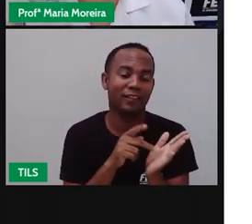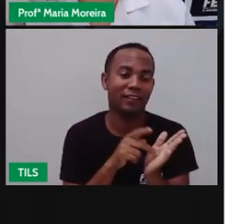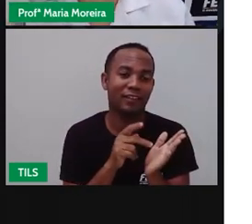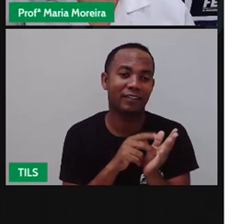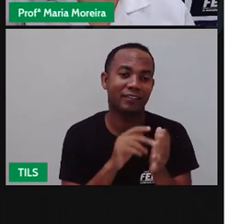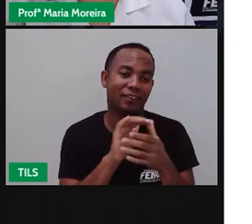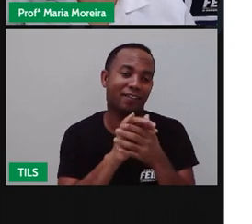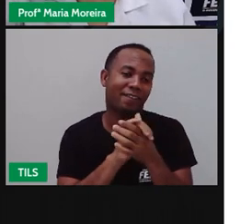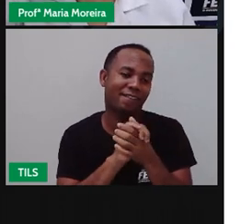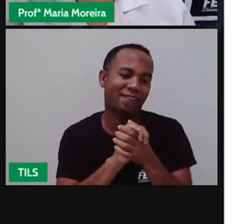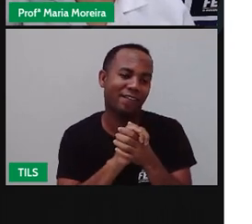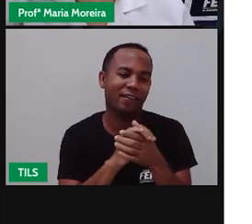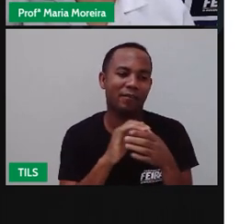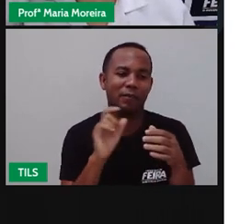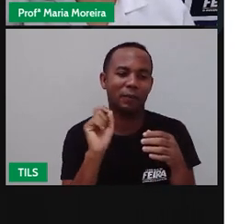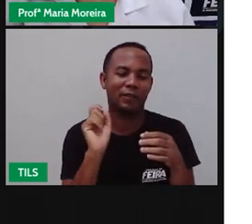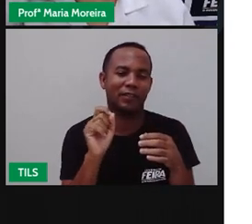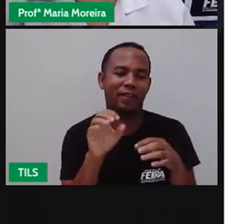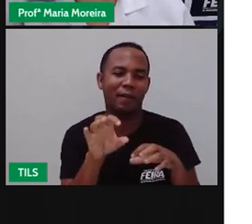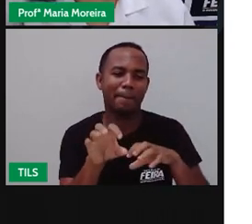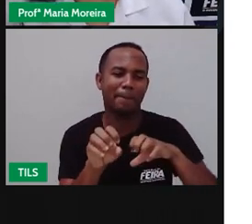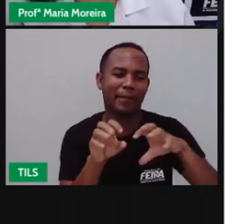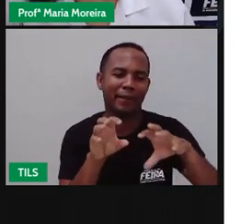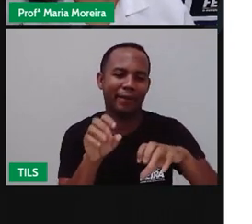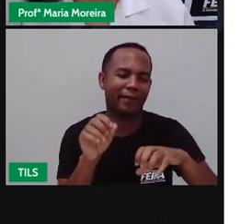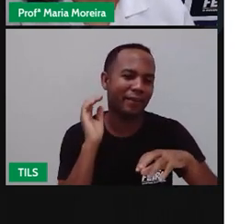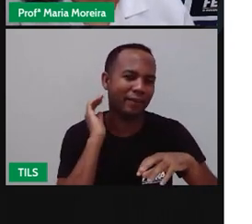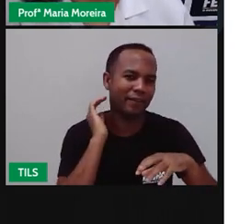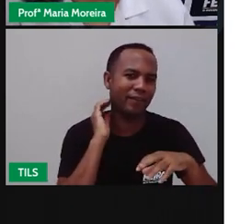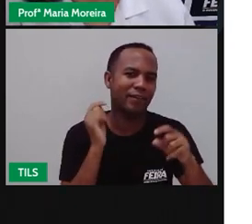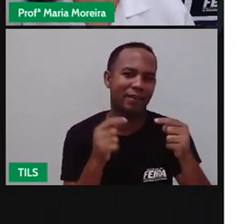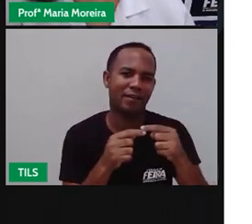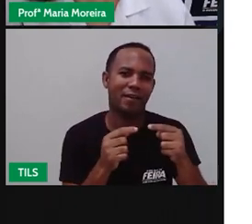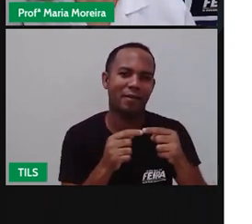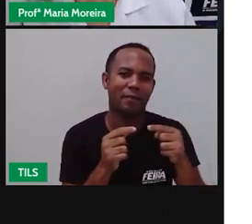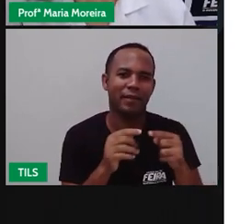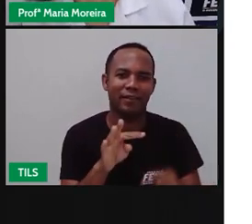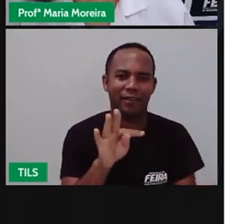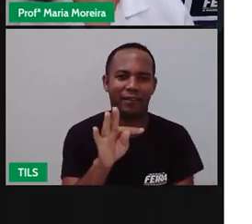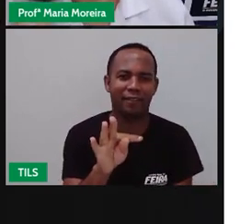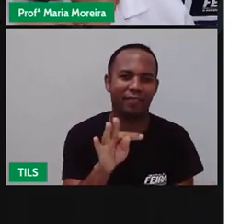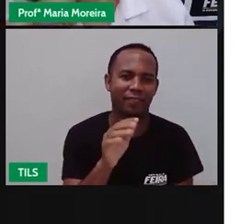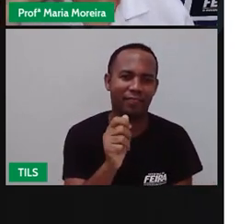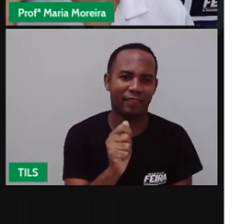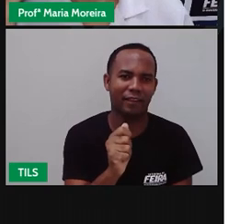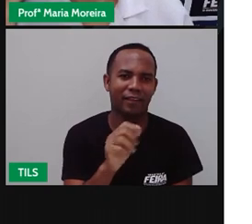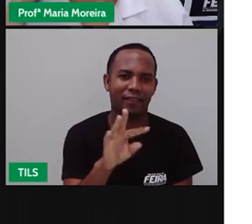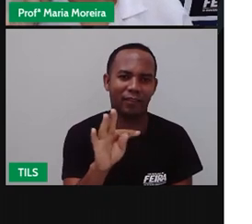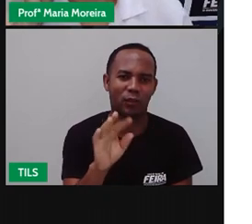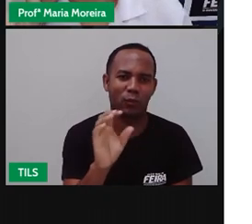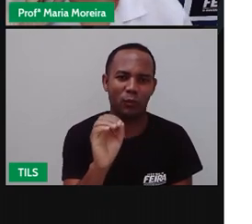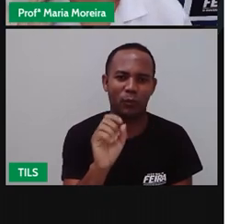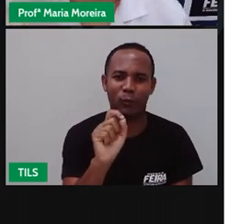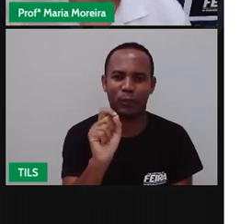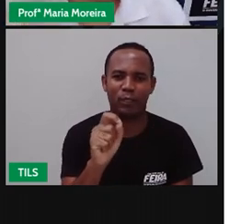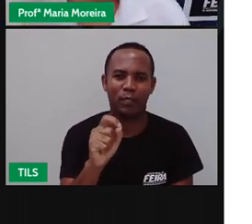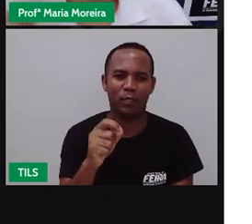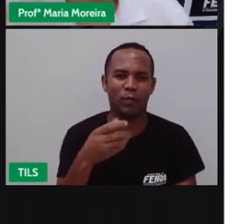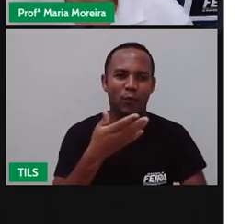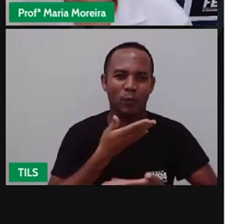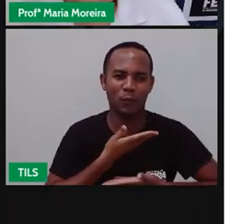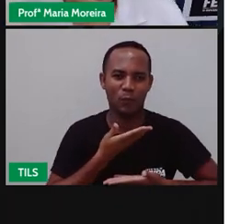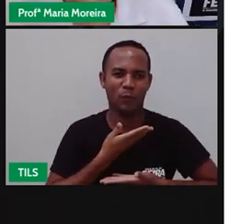até aquele cafuné, isso aqui que a gente sente, ó, essa sensação gostosa, é o quê? O tato, porque o nosso couro cabeludo também tem